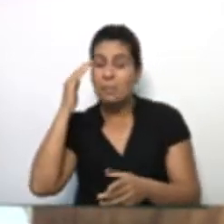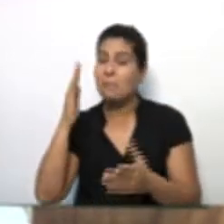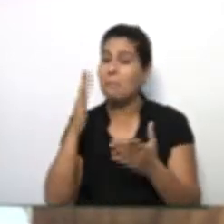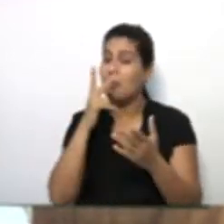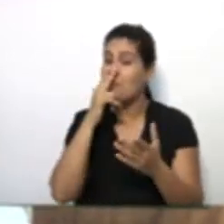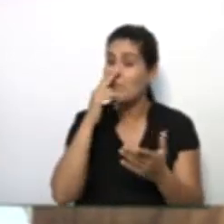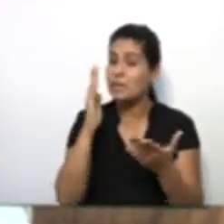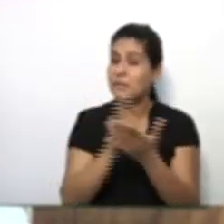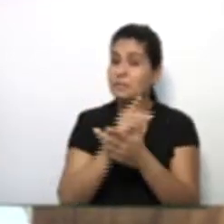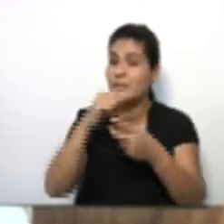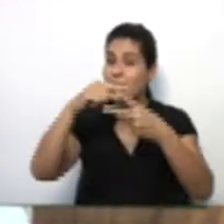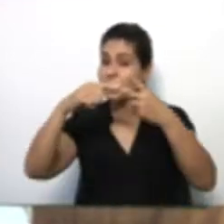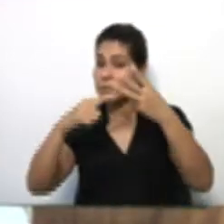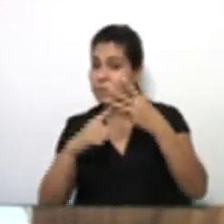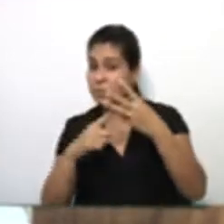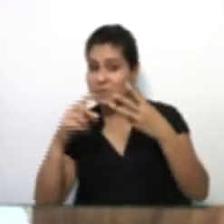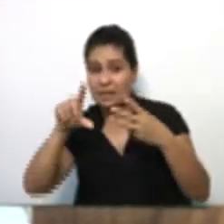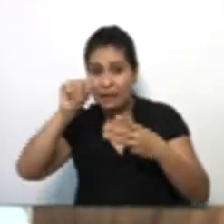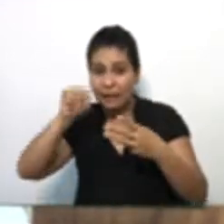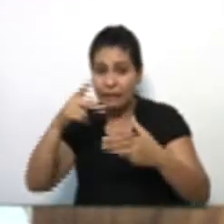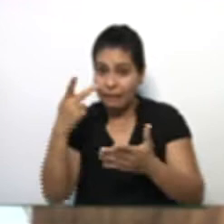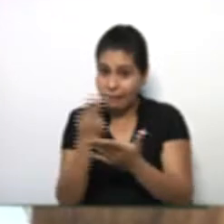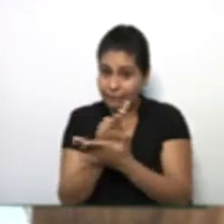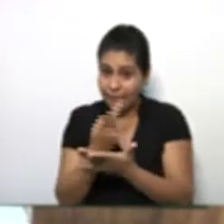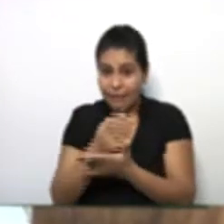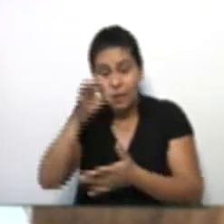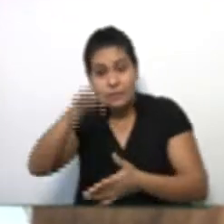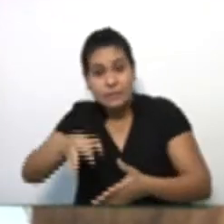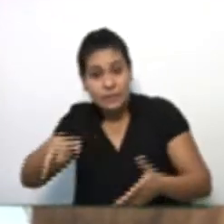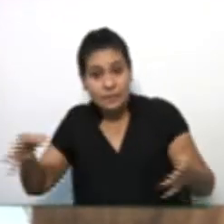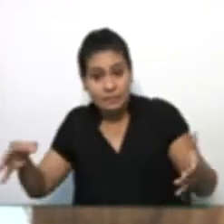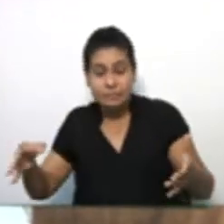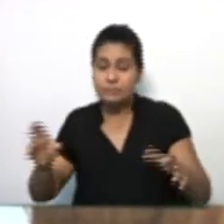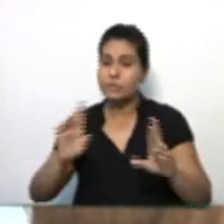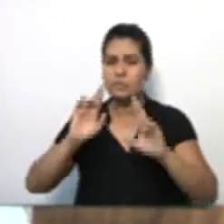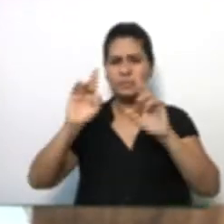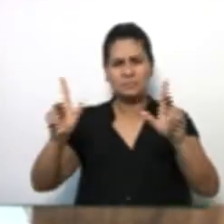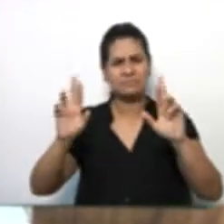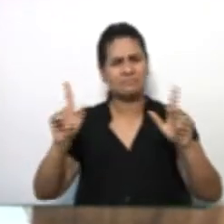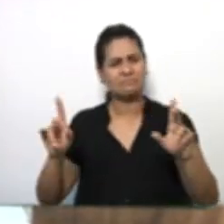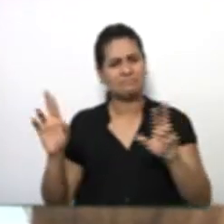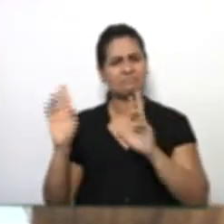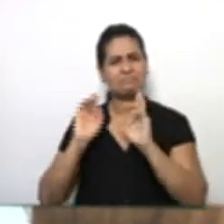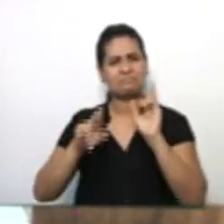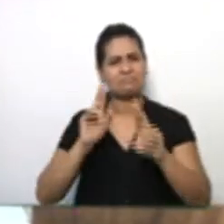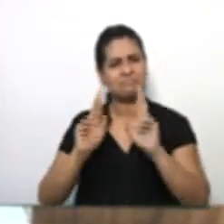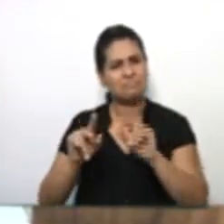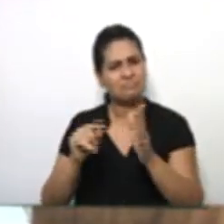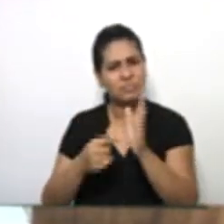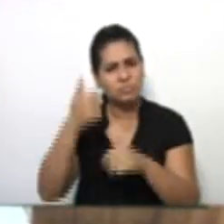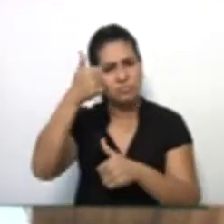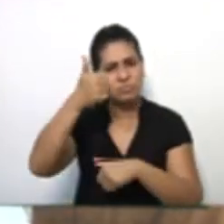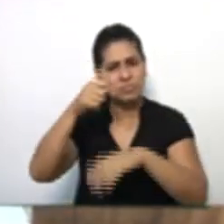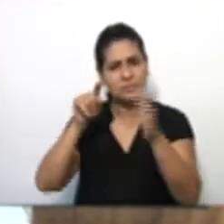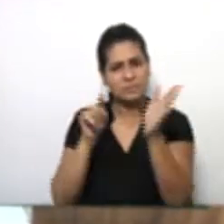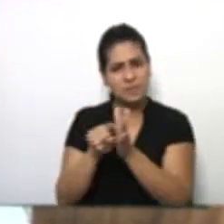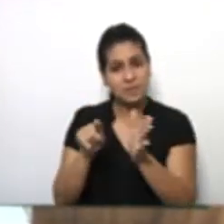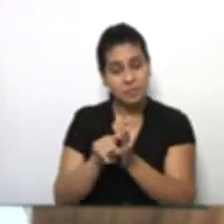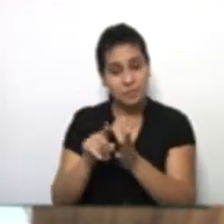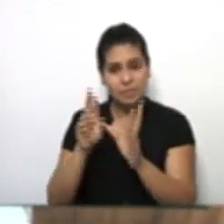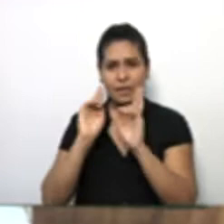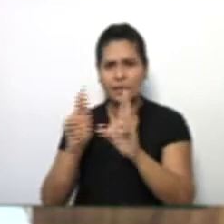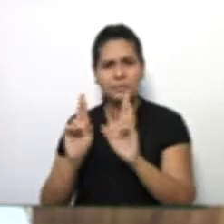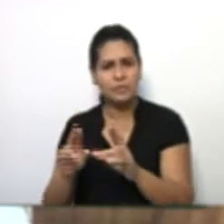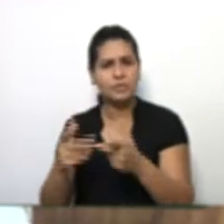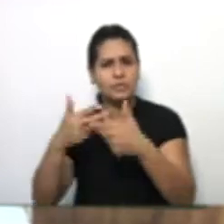uma alternativa estivesse correta ou tiveram diferentes respostas, né, para a mesma pergunta, que nós